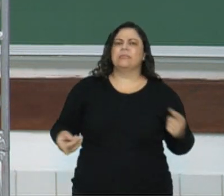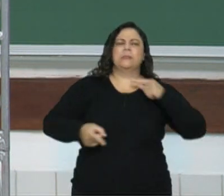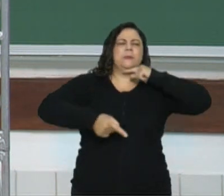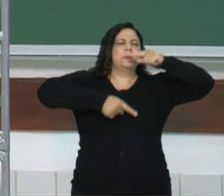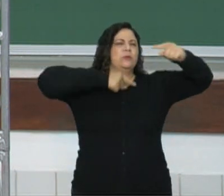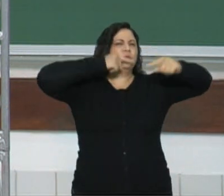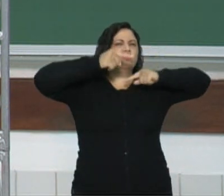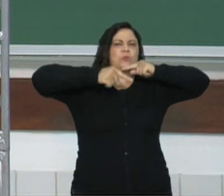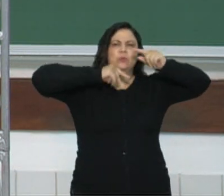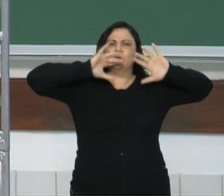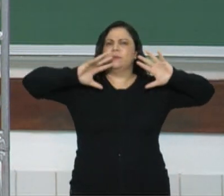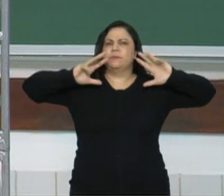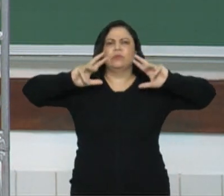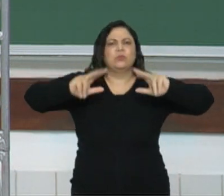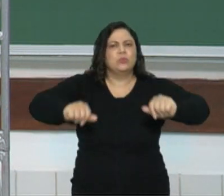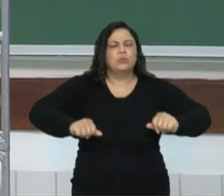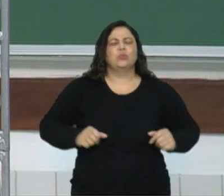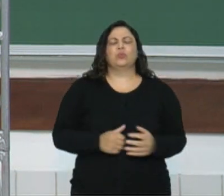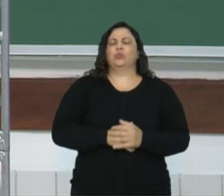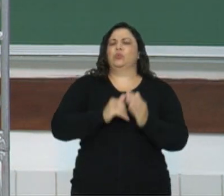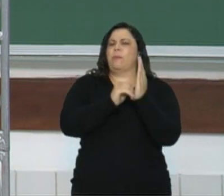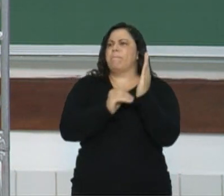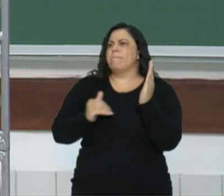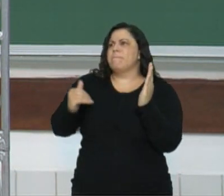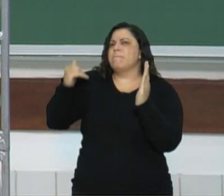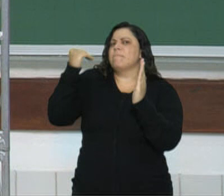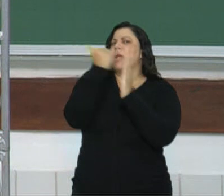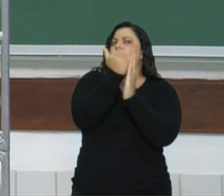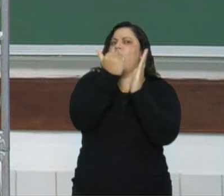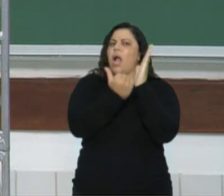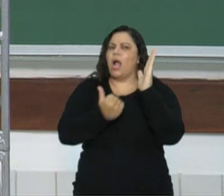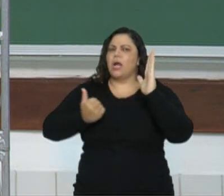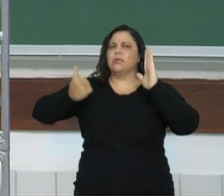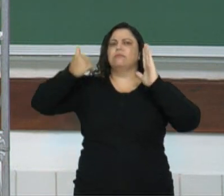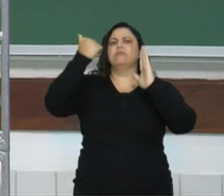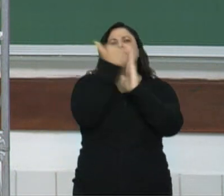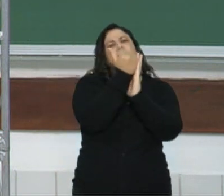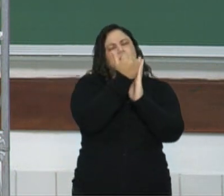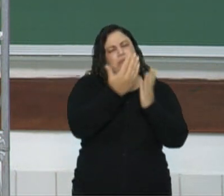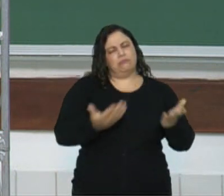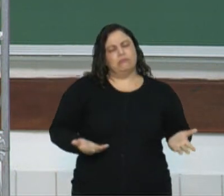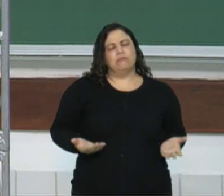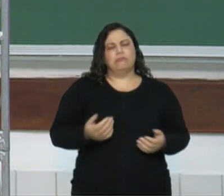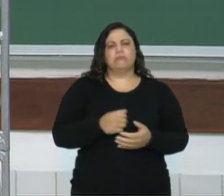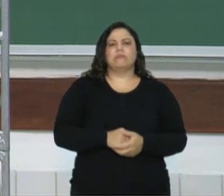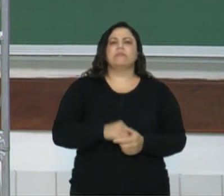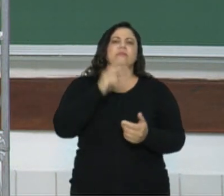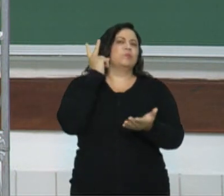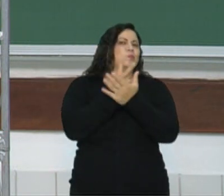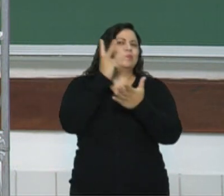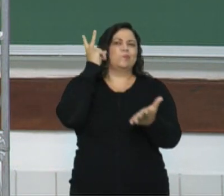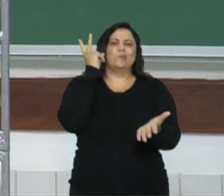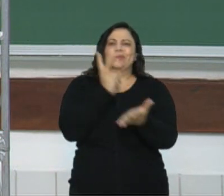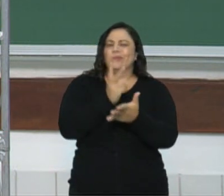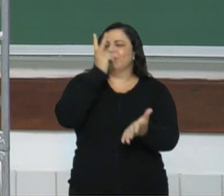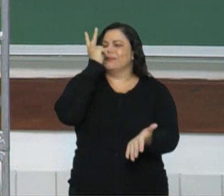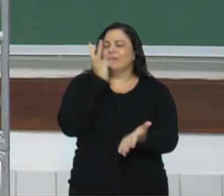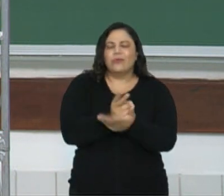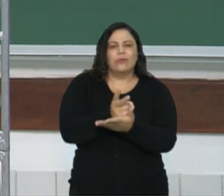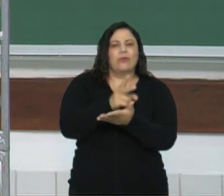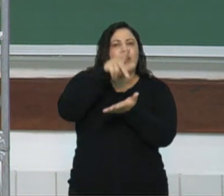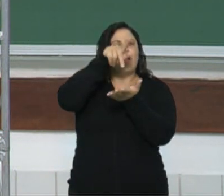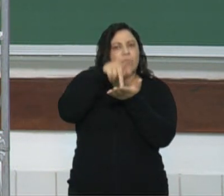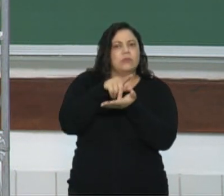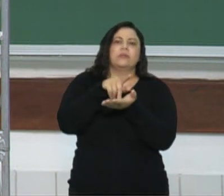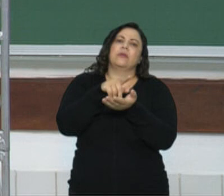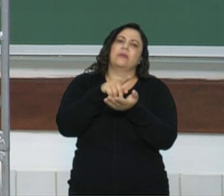máximo. E se mesmo indo naquele máximo do máximo exagerado, continuar como verdadeiro,